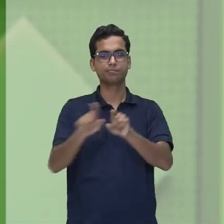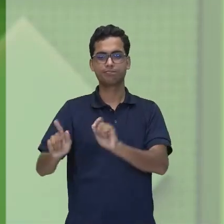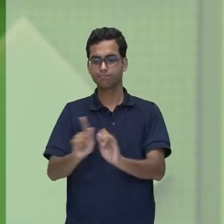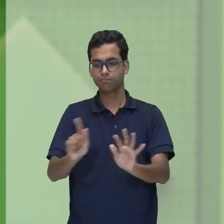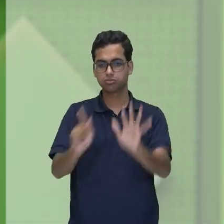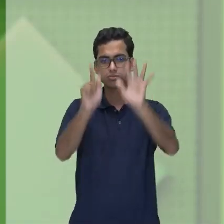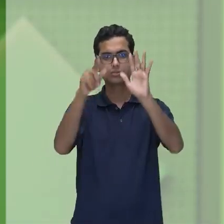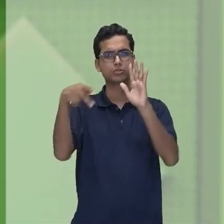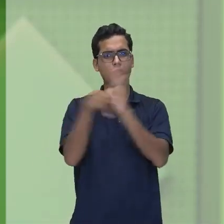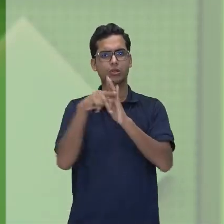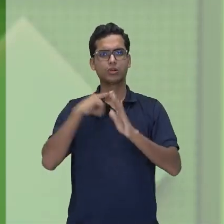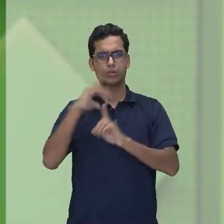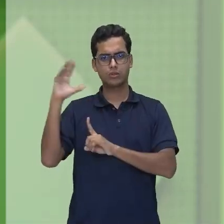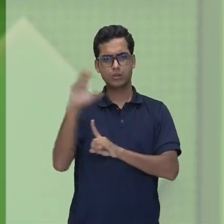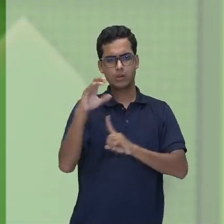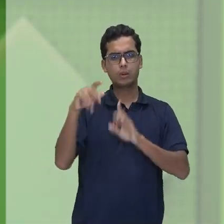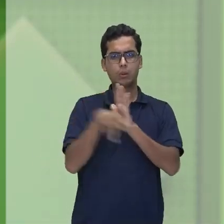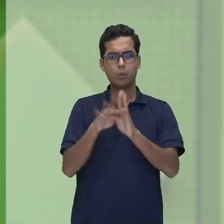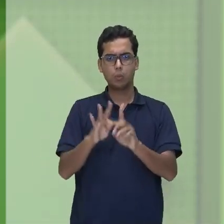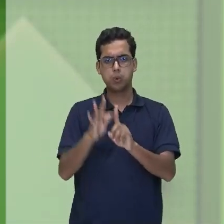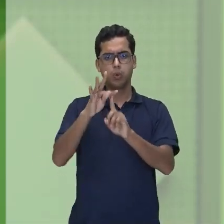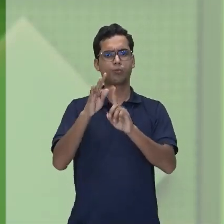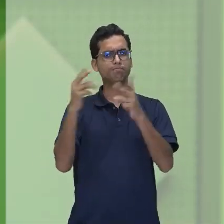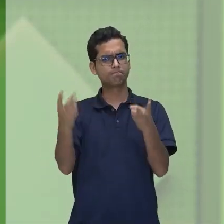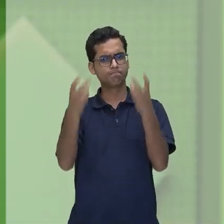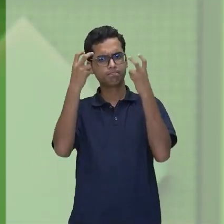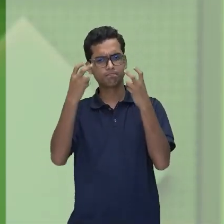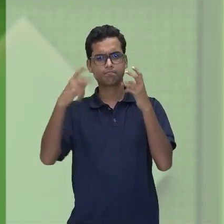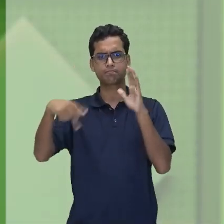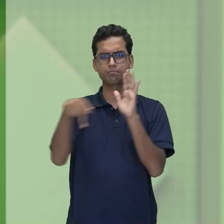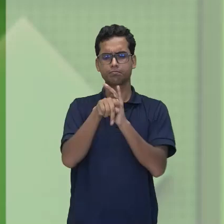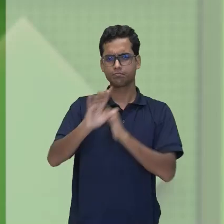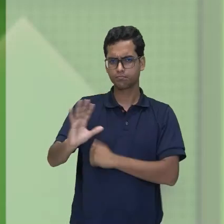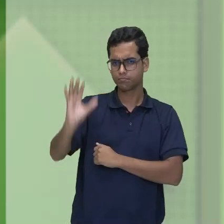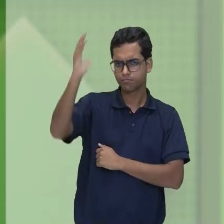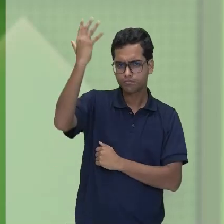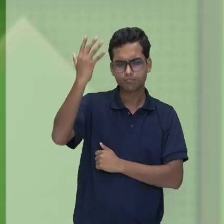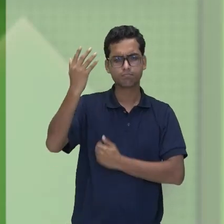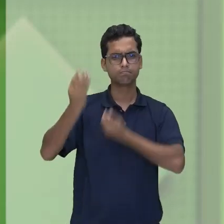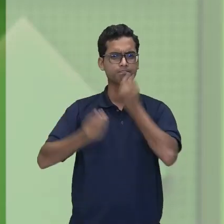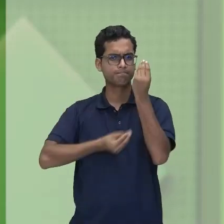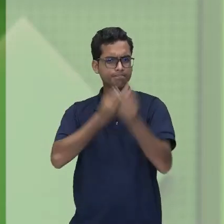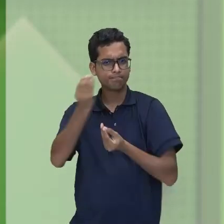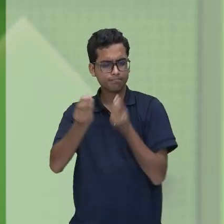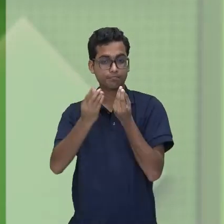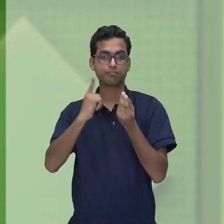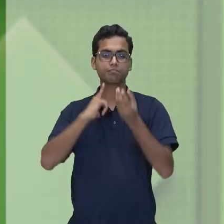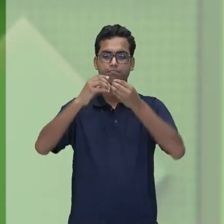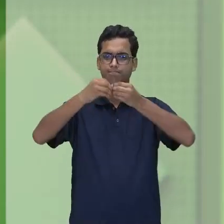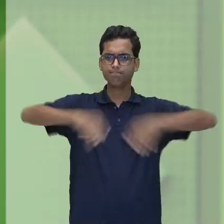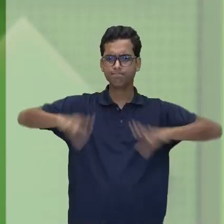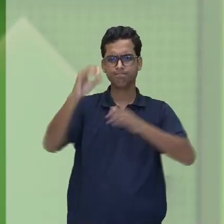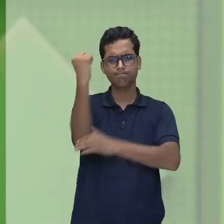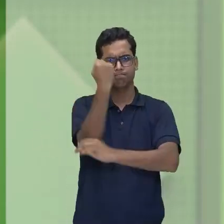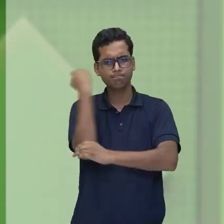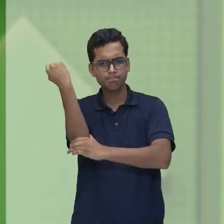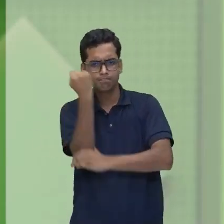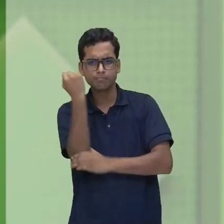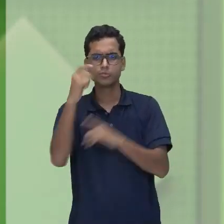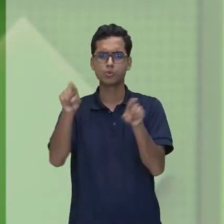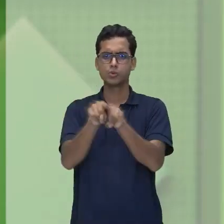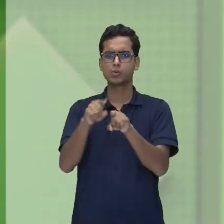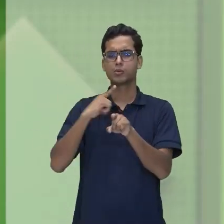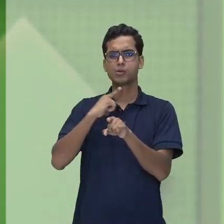a gente percebe, então, que somado esses dois fatores, né, a gente vai ter um agravamento do que deveria